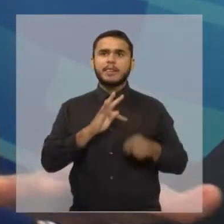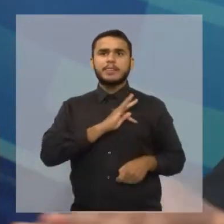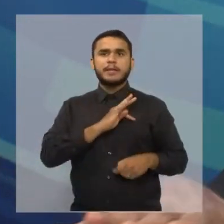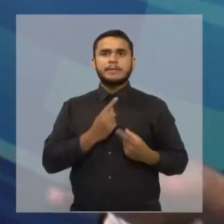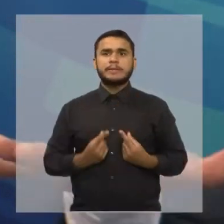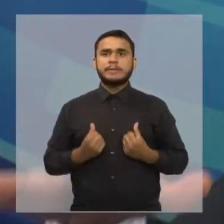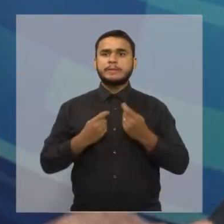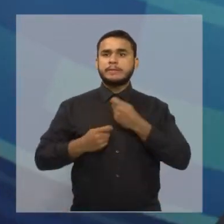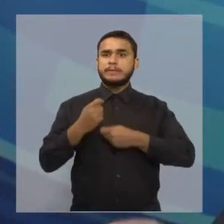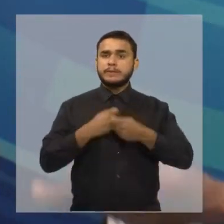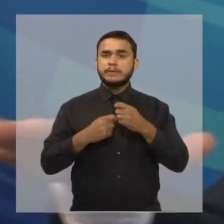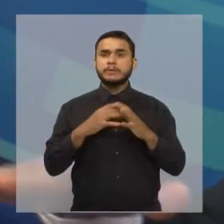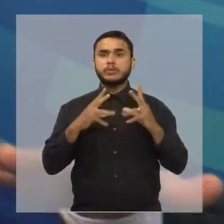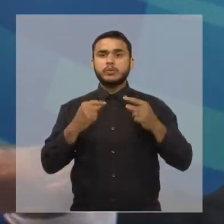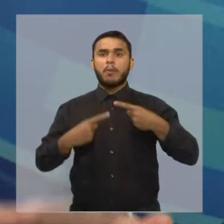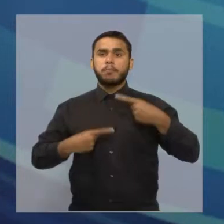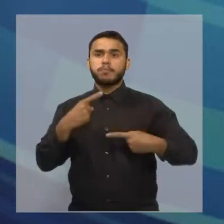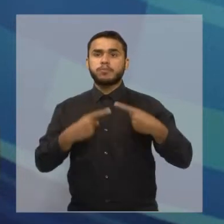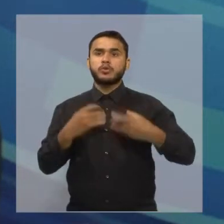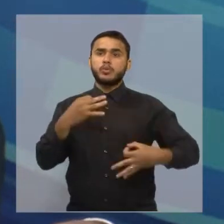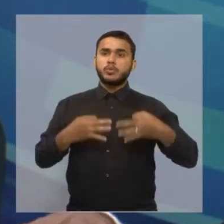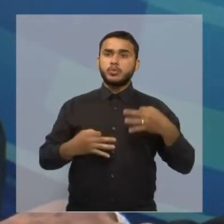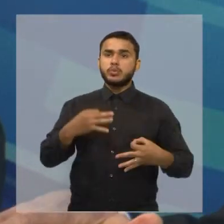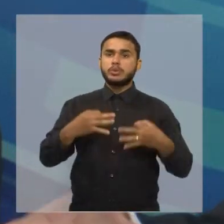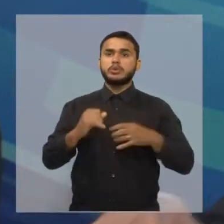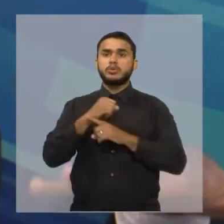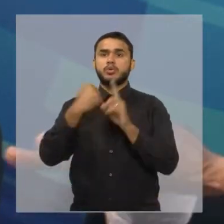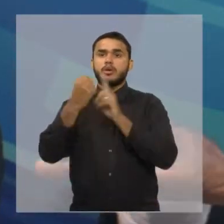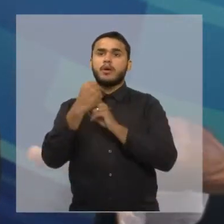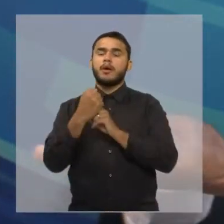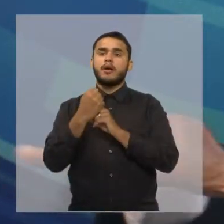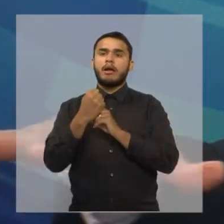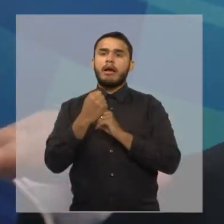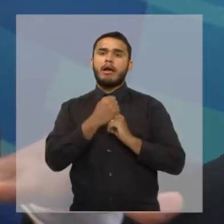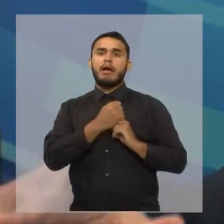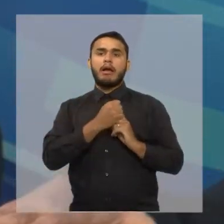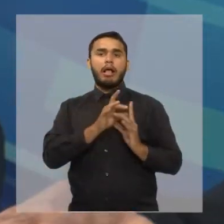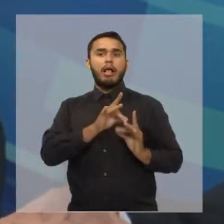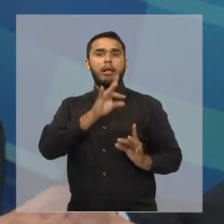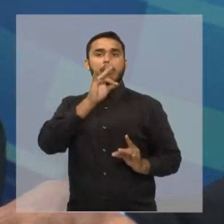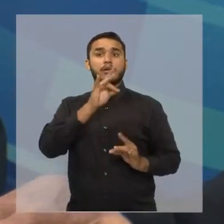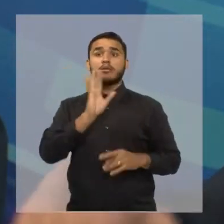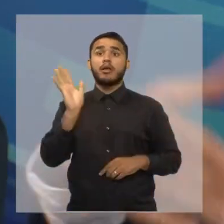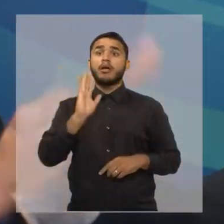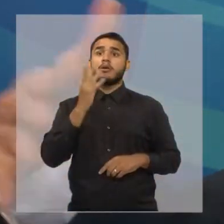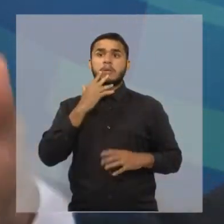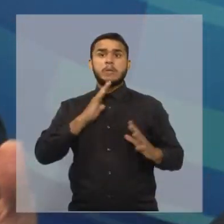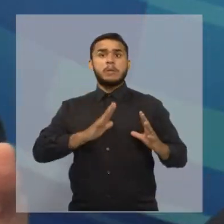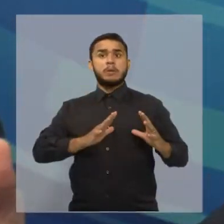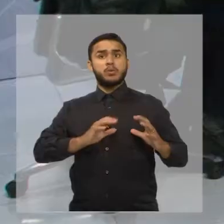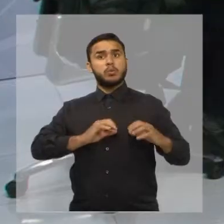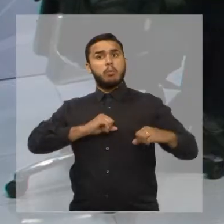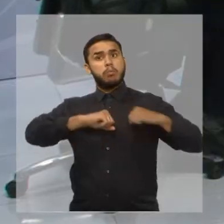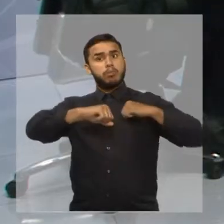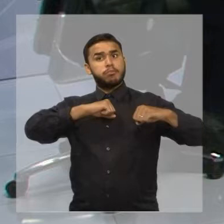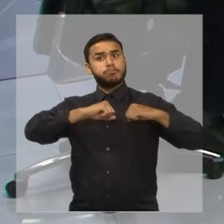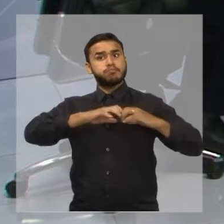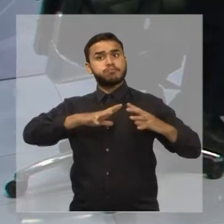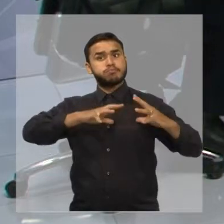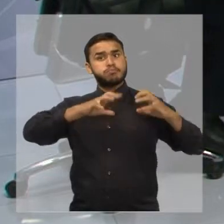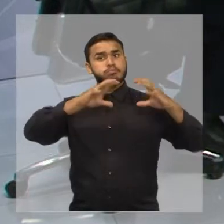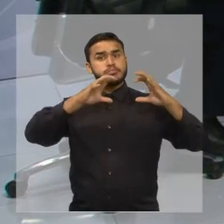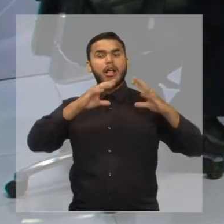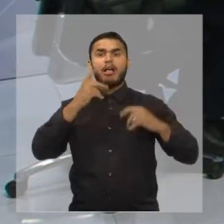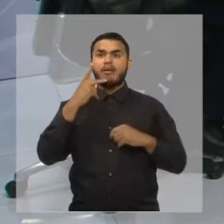de outros fenômenos políticos, jurídicos e sociais. Então, o que o público sempre entendeu foi mesmo agressão.